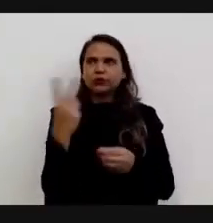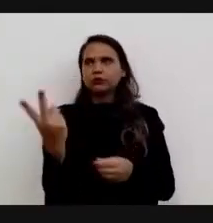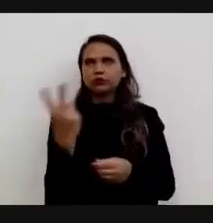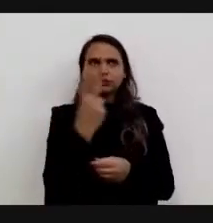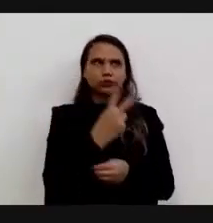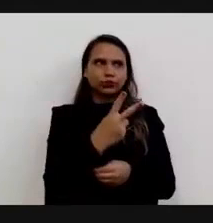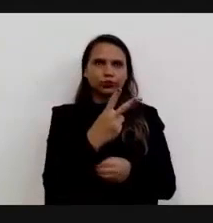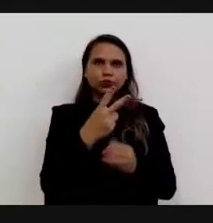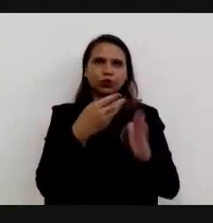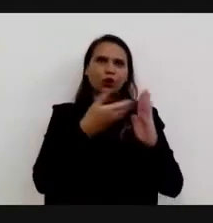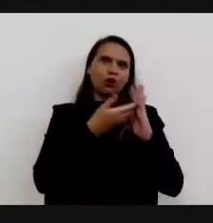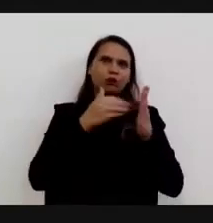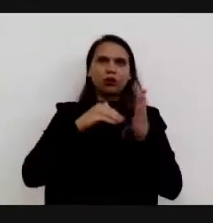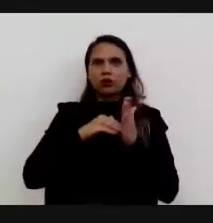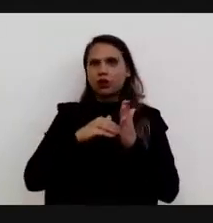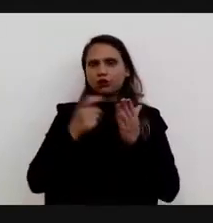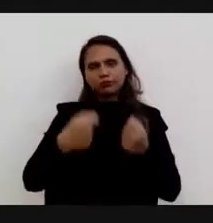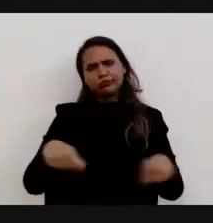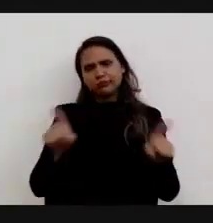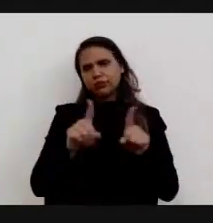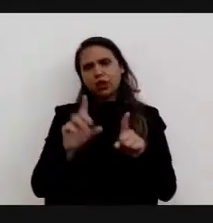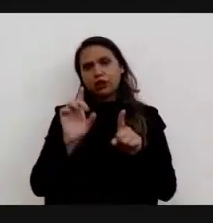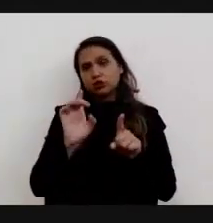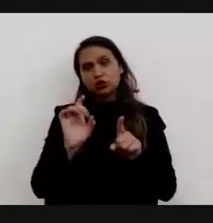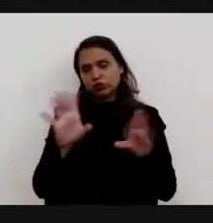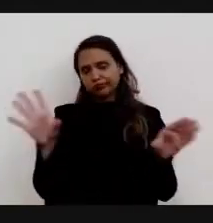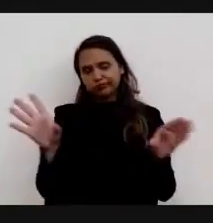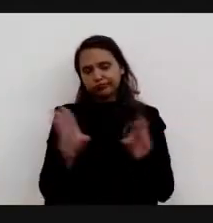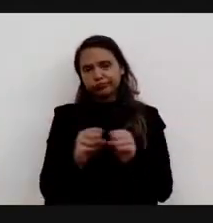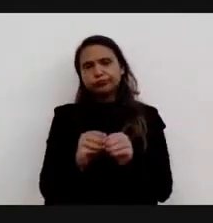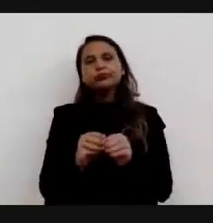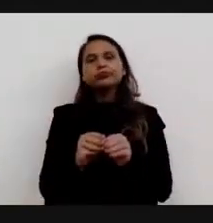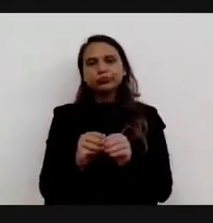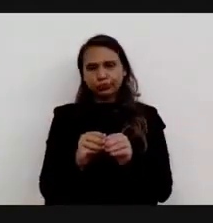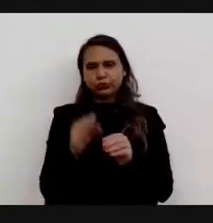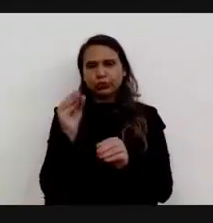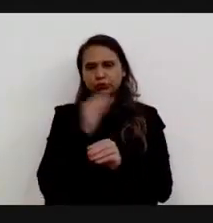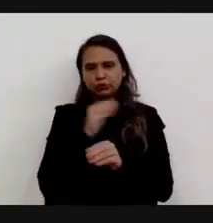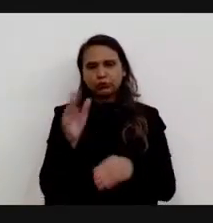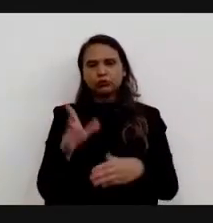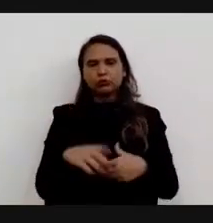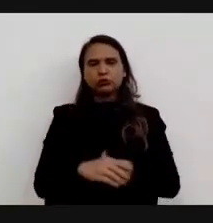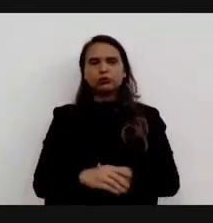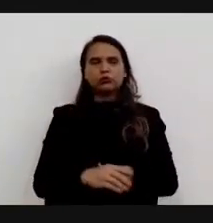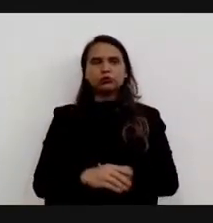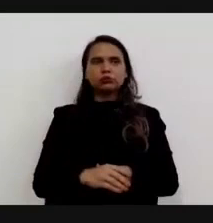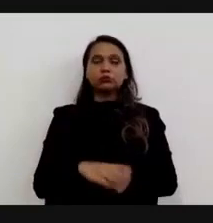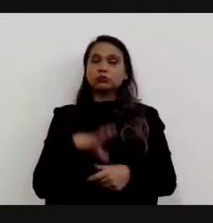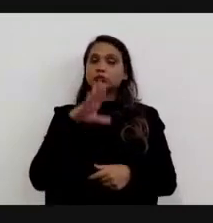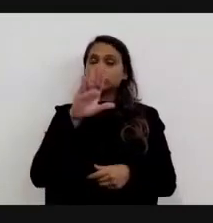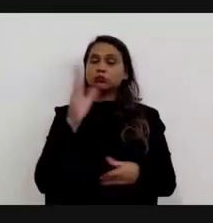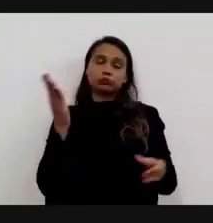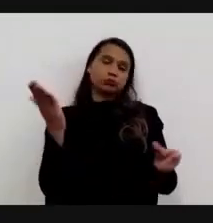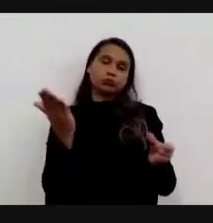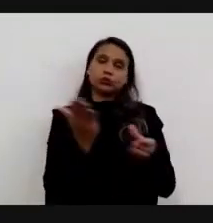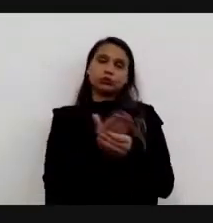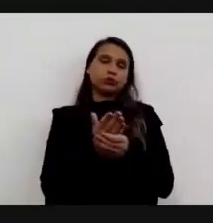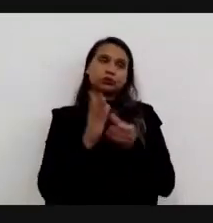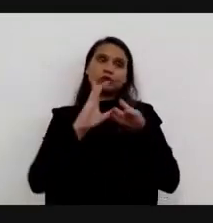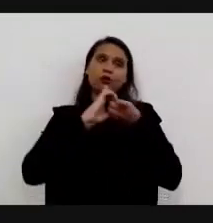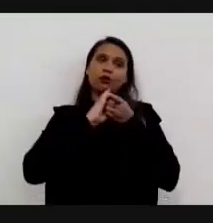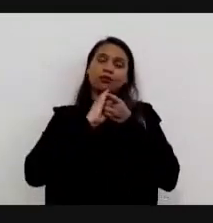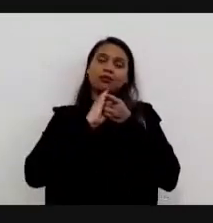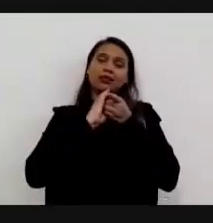pelo Senado e pela Câmara, uma comissão mista, mas os processos democráticos